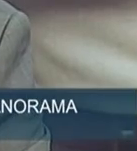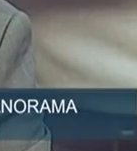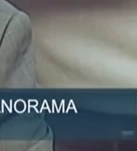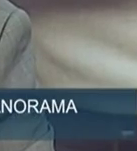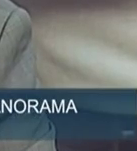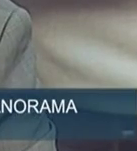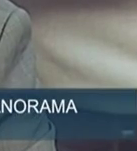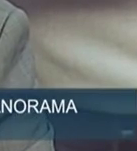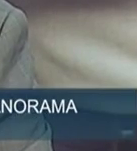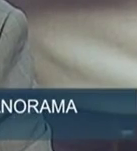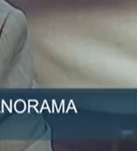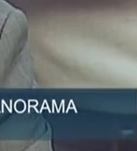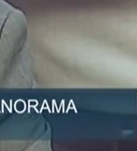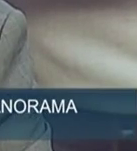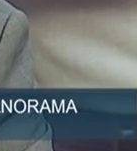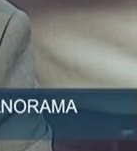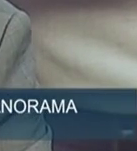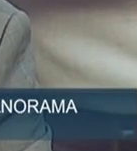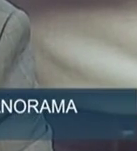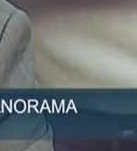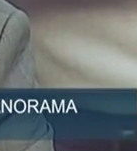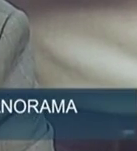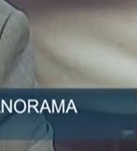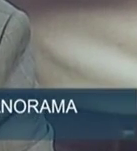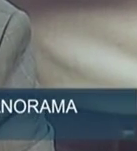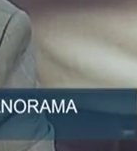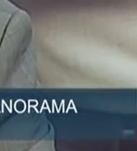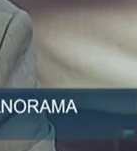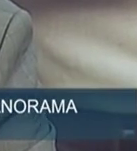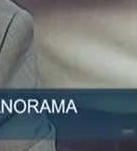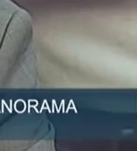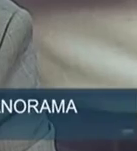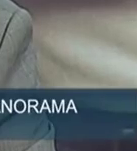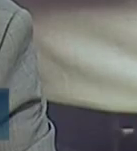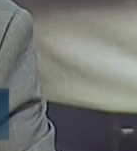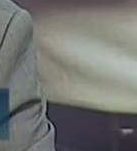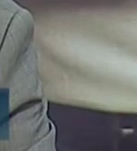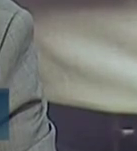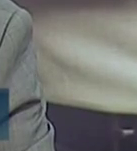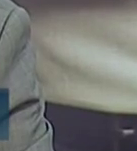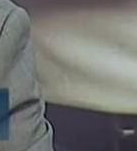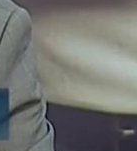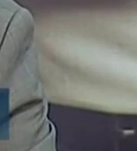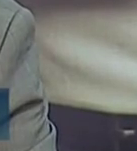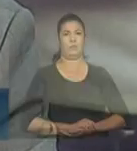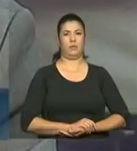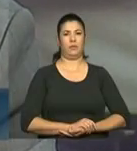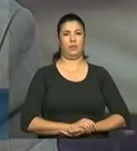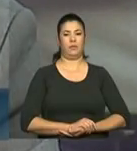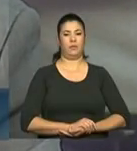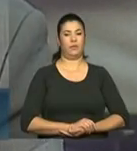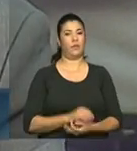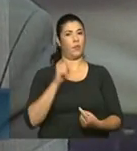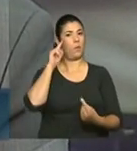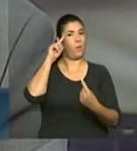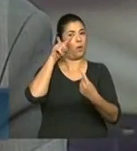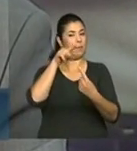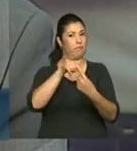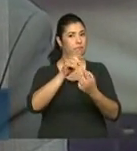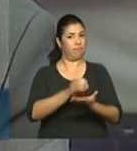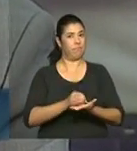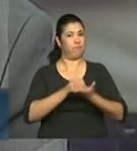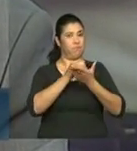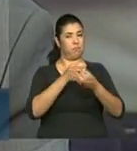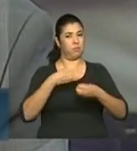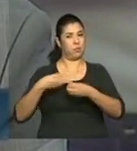municípios prioritários, mas apoiar esse esforço que os municípios brasileiros espontaneamente fizeram pelo sucesso, pela